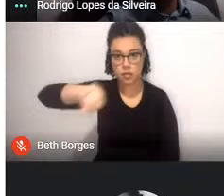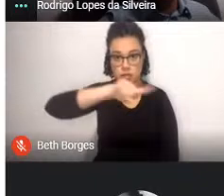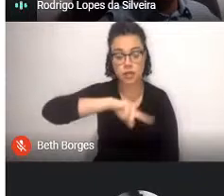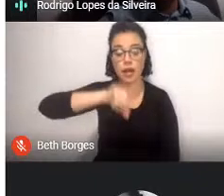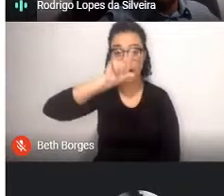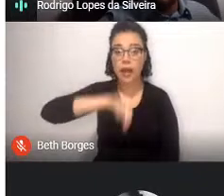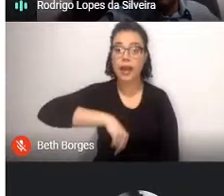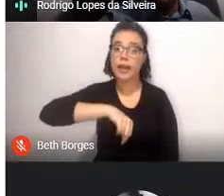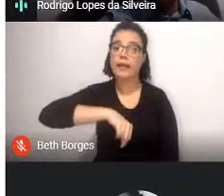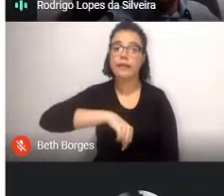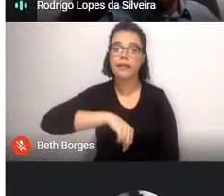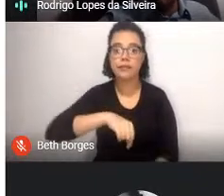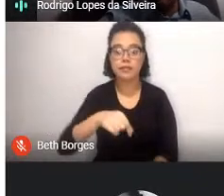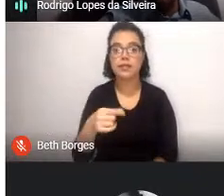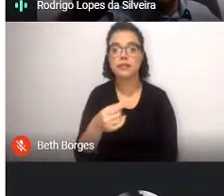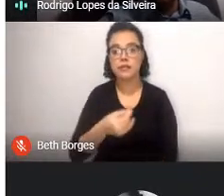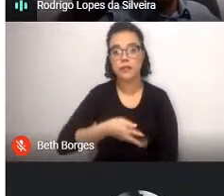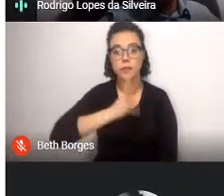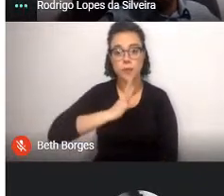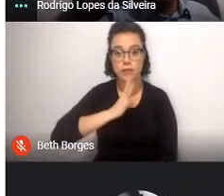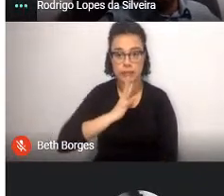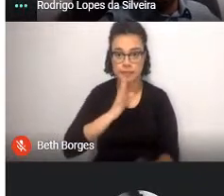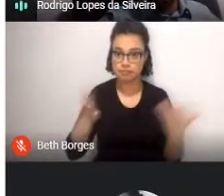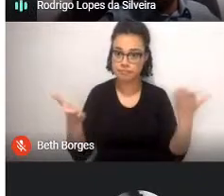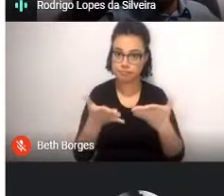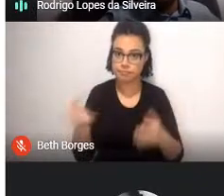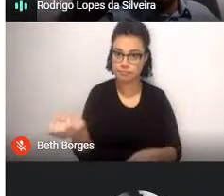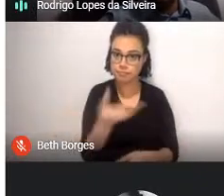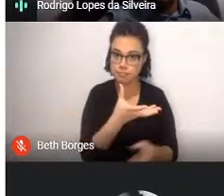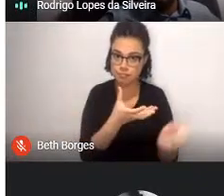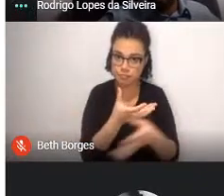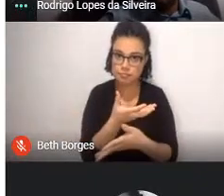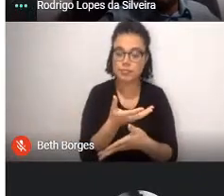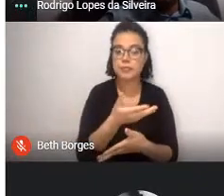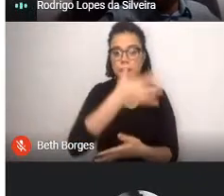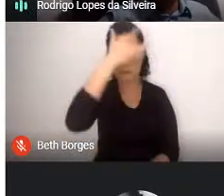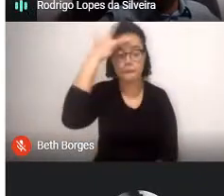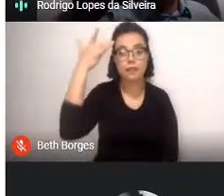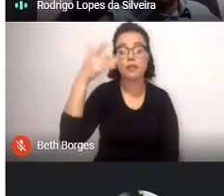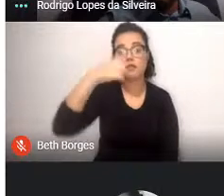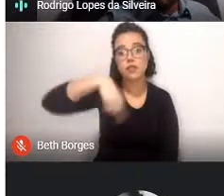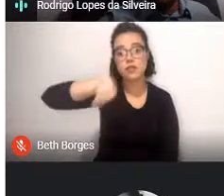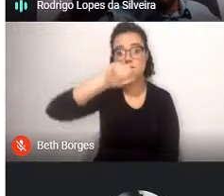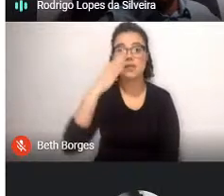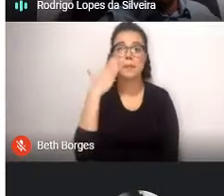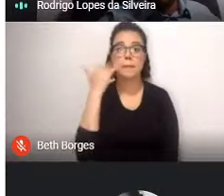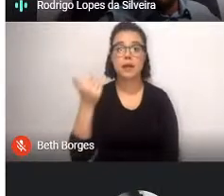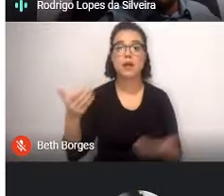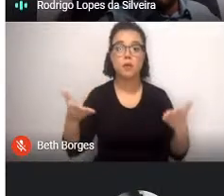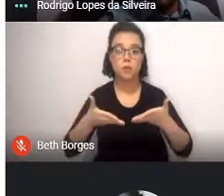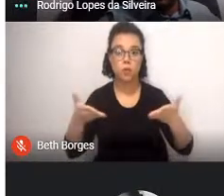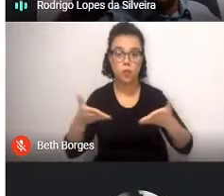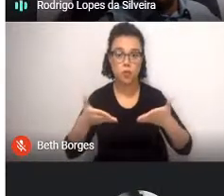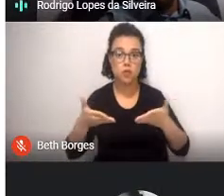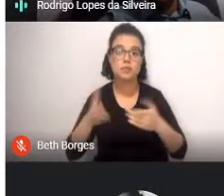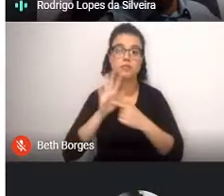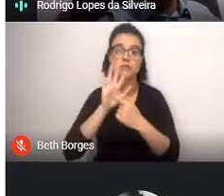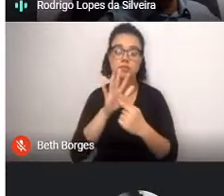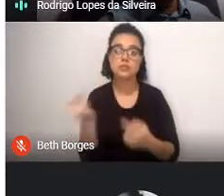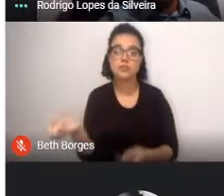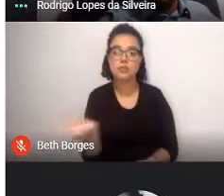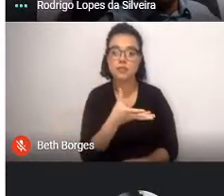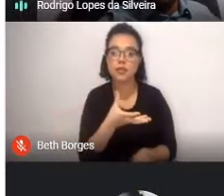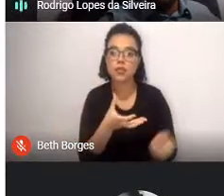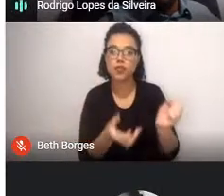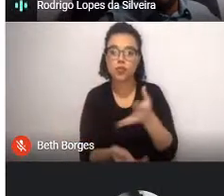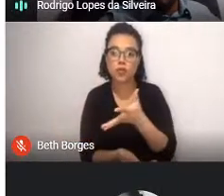pessoas que estão tendo acesso a esse protocolo, tá? Para vocês entenderem como ele trabalha e traz uma